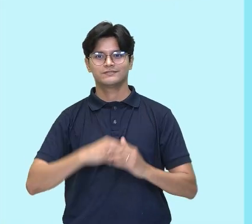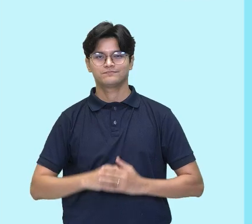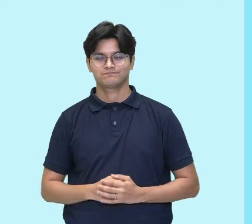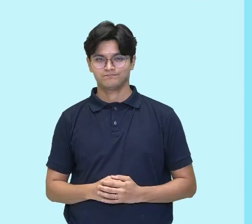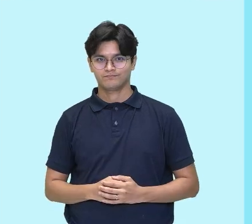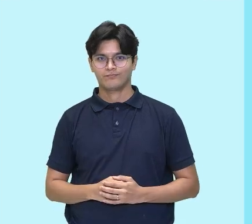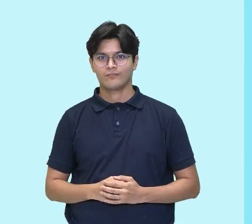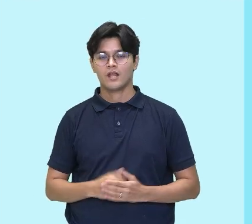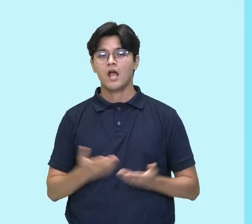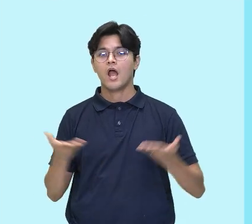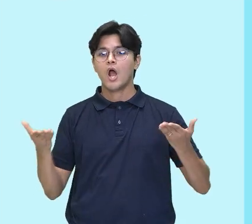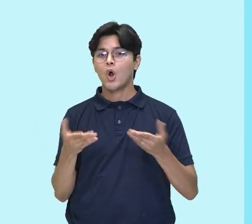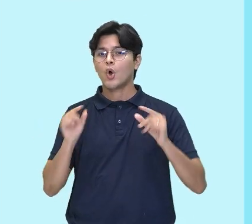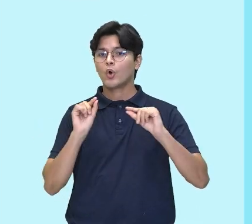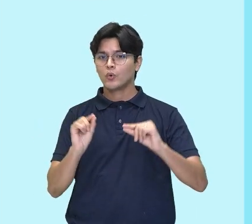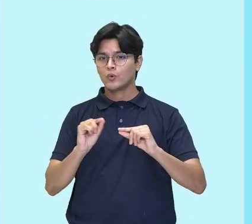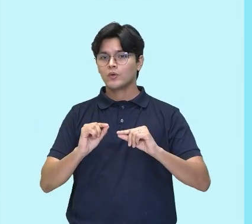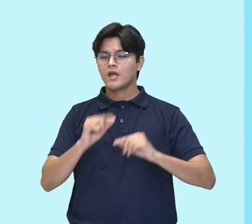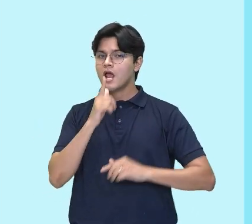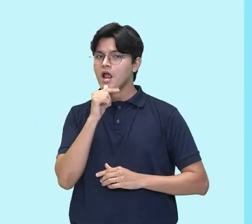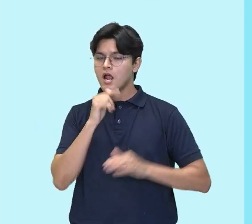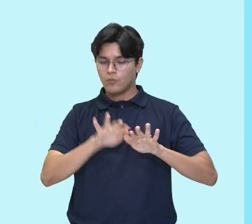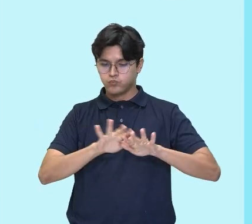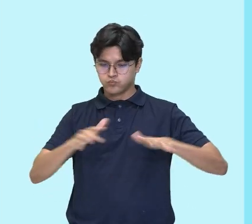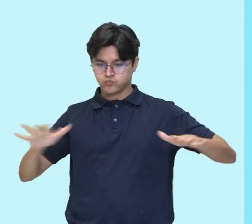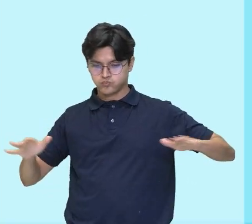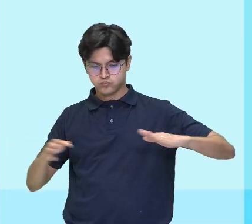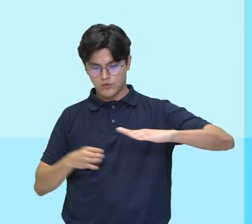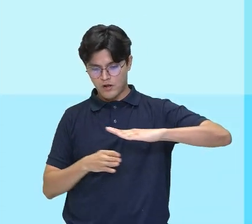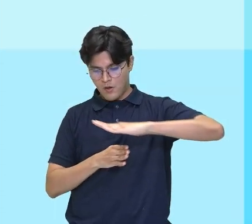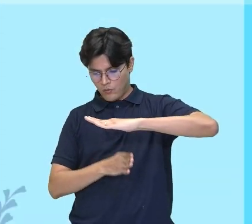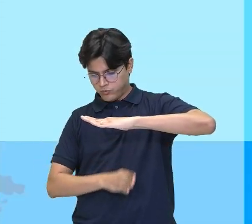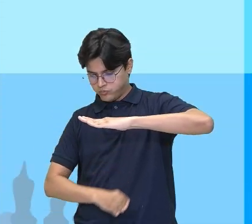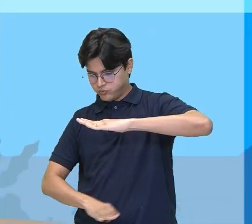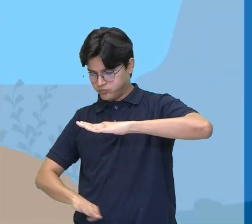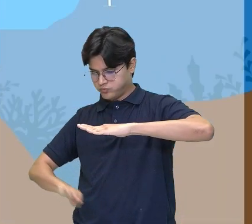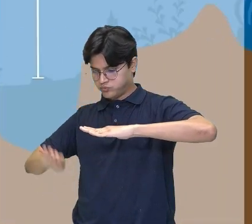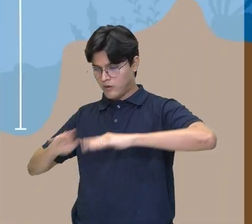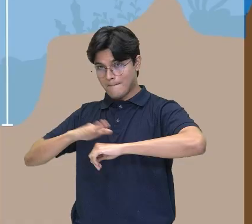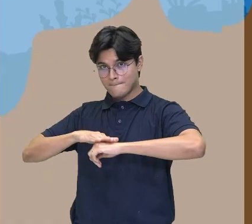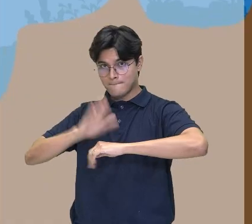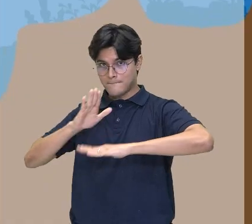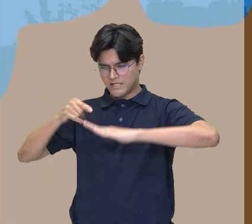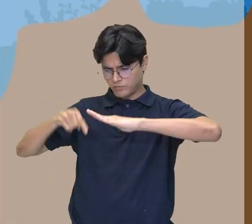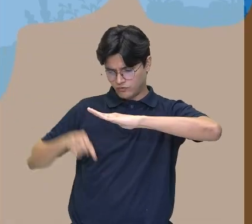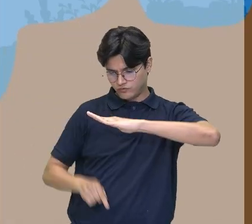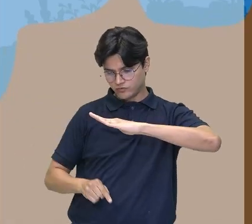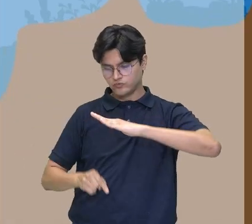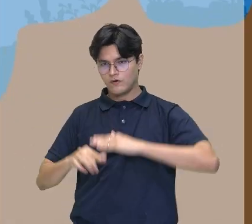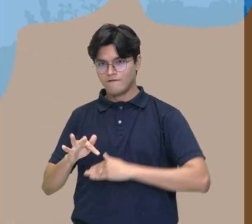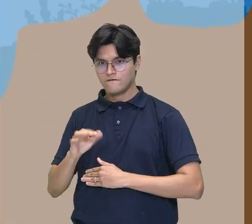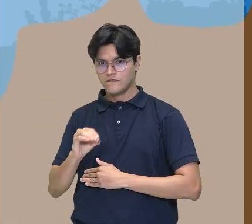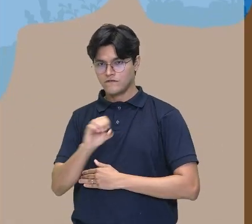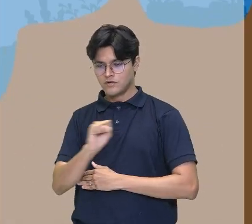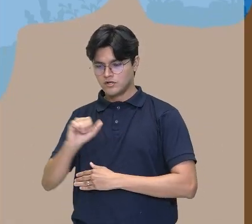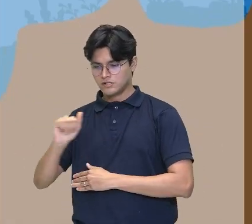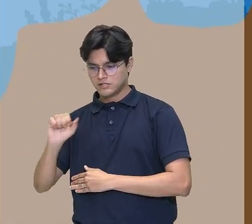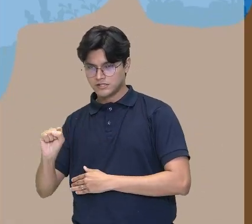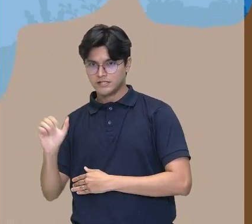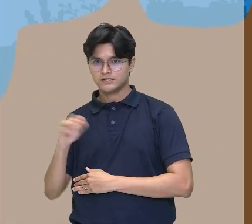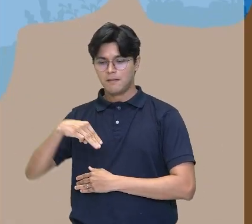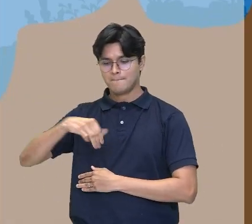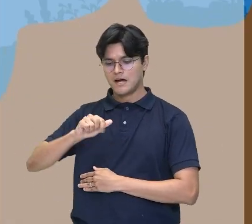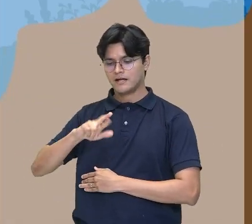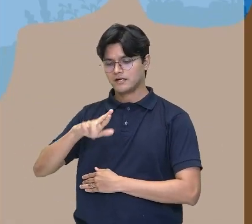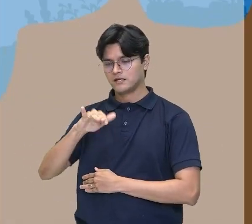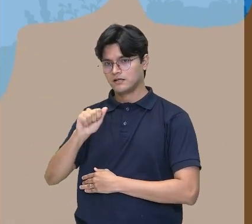Já o ponto mais profundo é a Fossa das Marianas, com aproximadamente menos 11 quilômetros abaixo do nível do